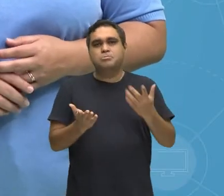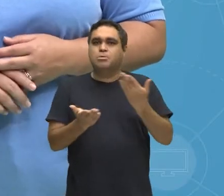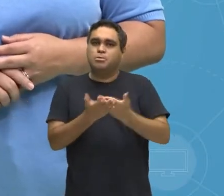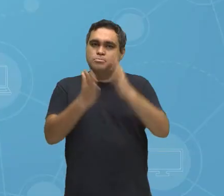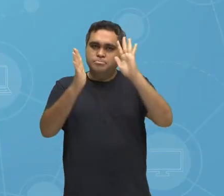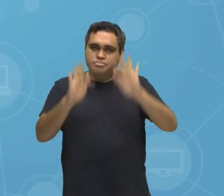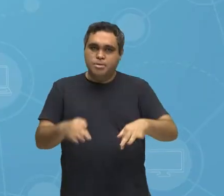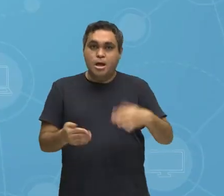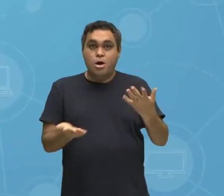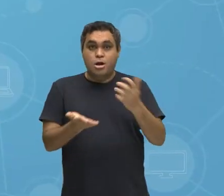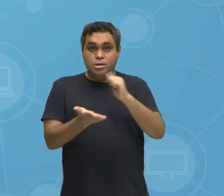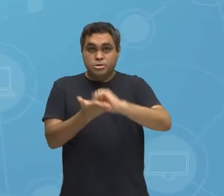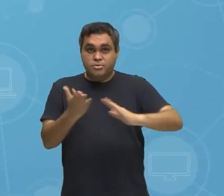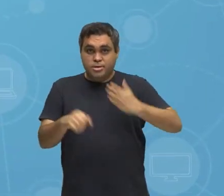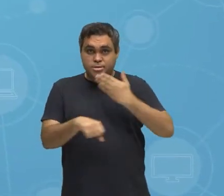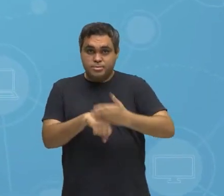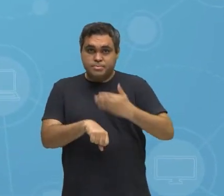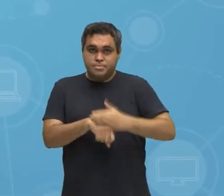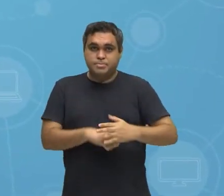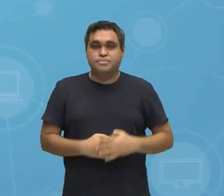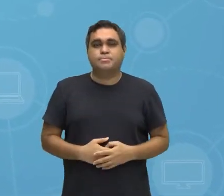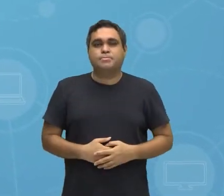interativa.